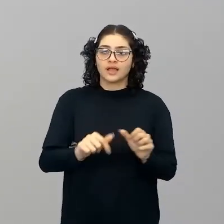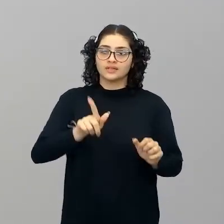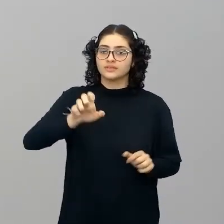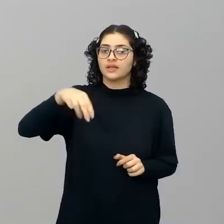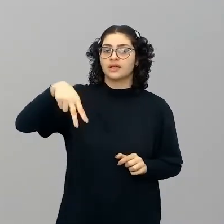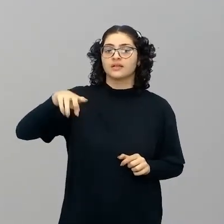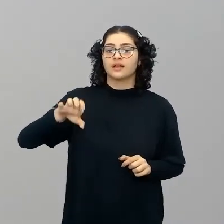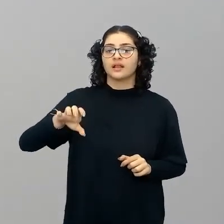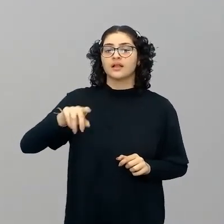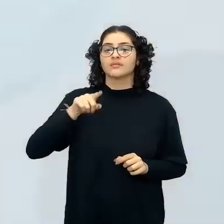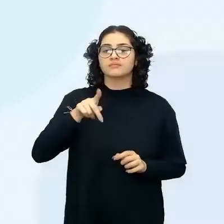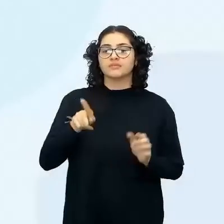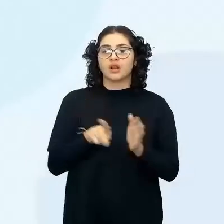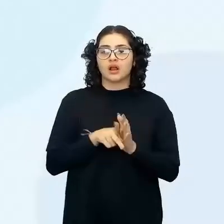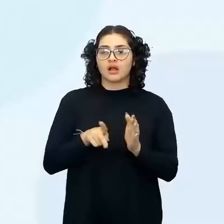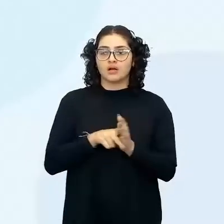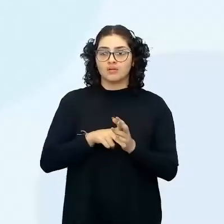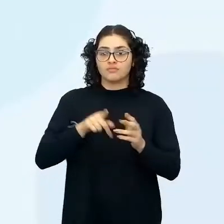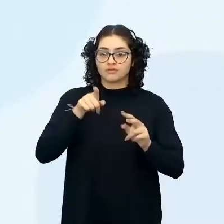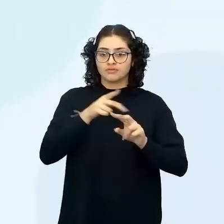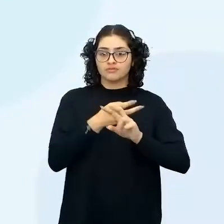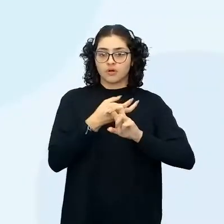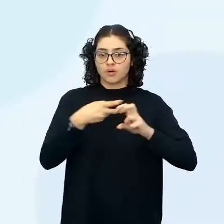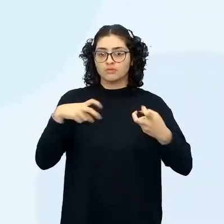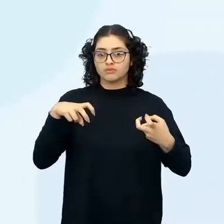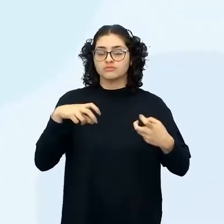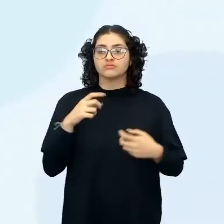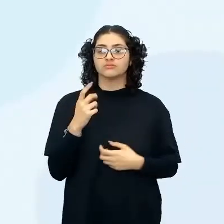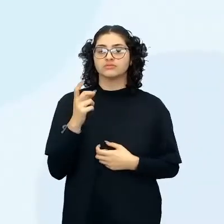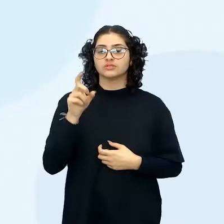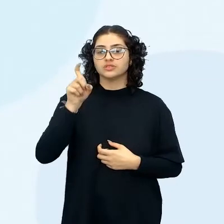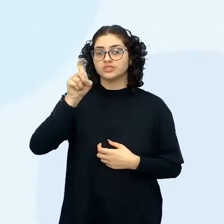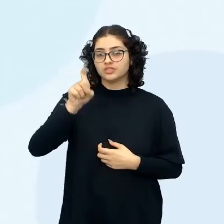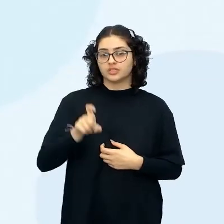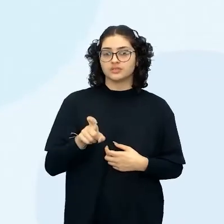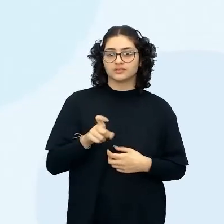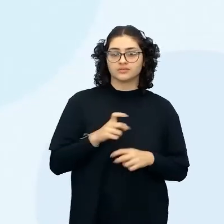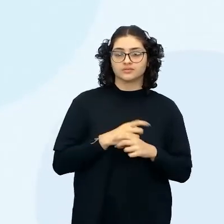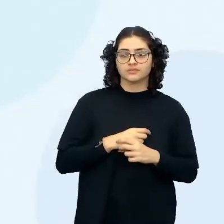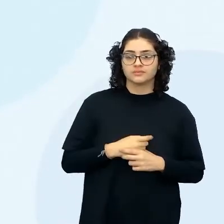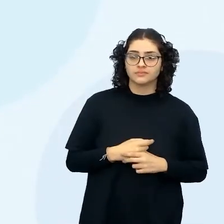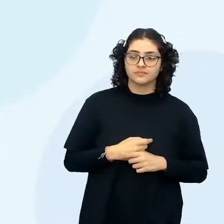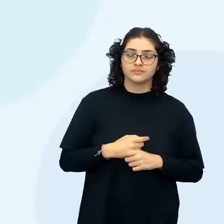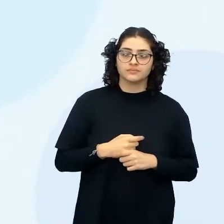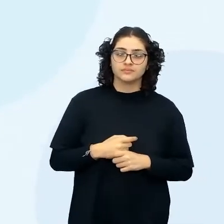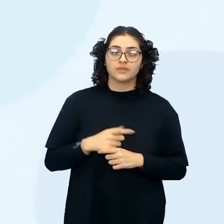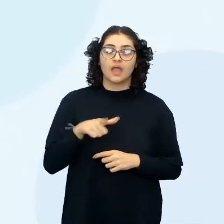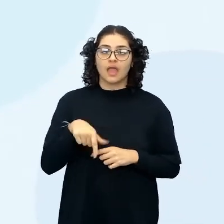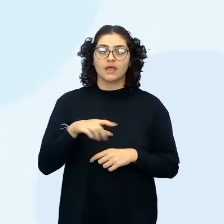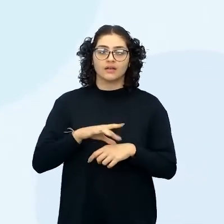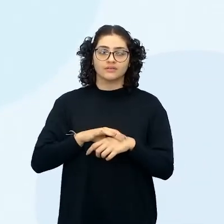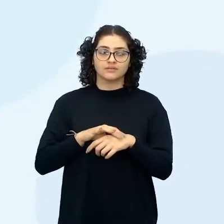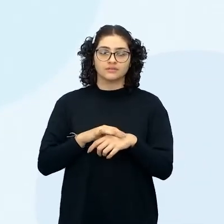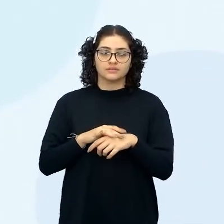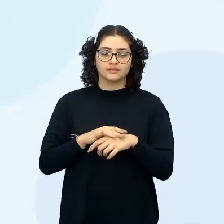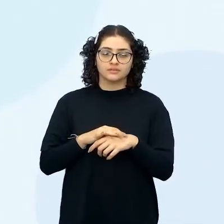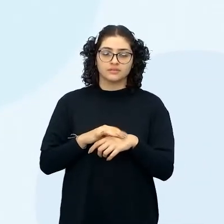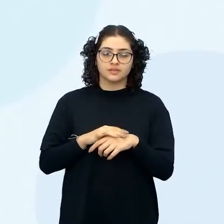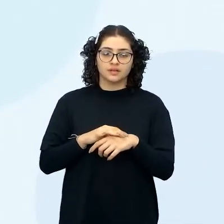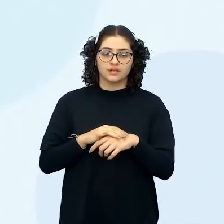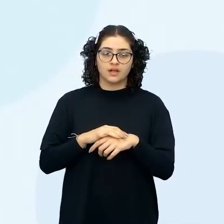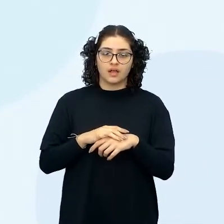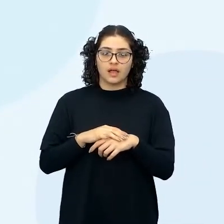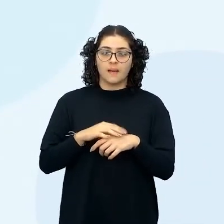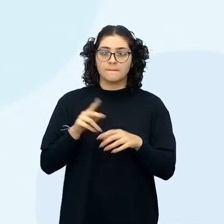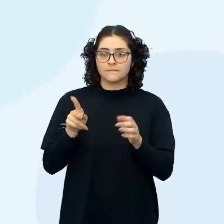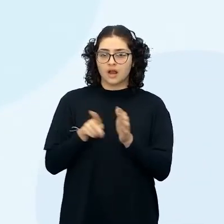no cromossomo X. E aí, então, vocês podem me perguntar, então, é uma doença ligada ao